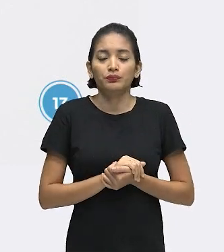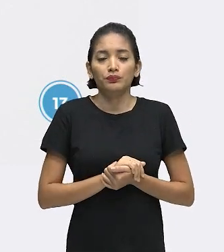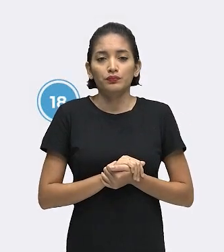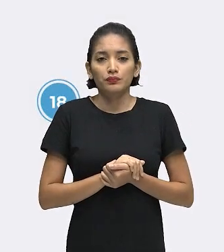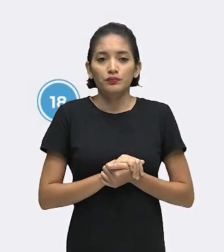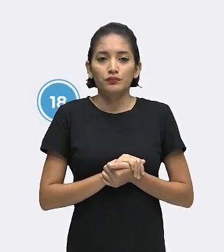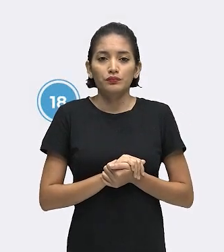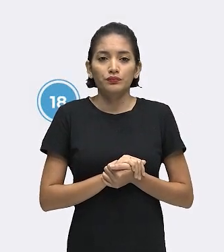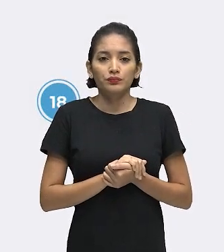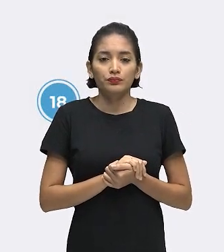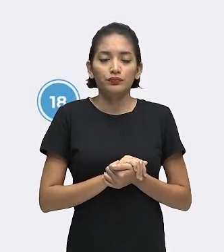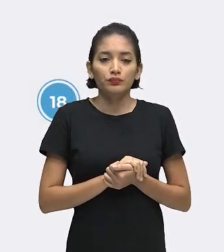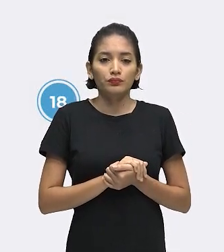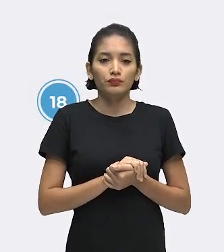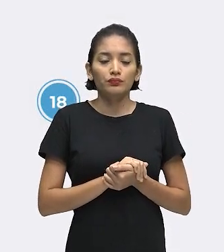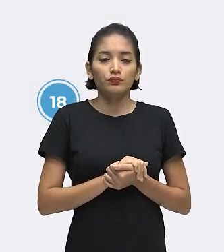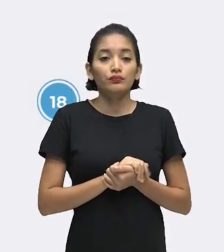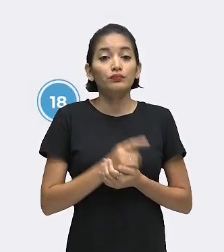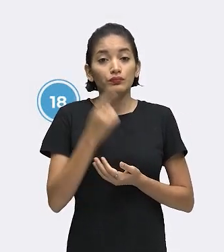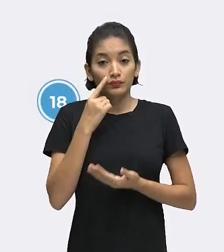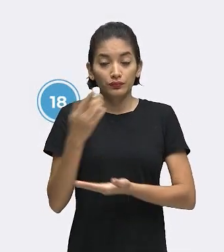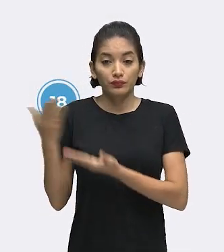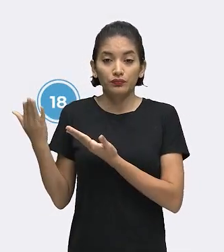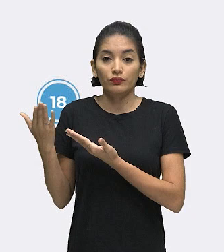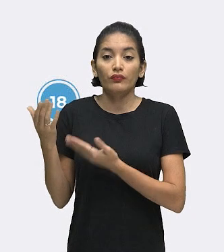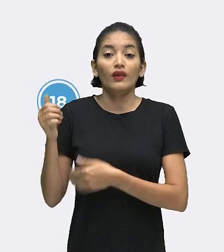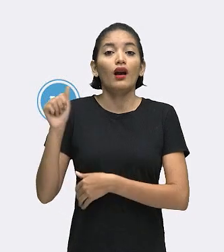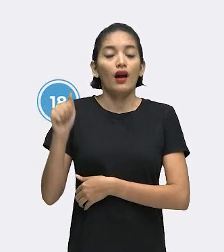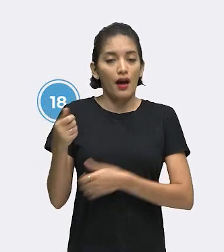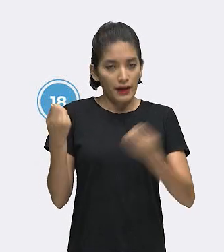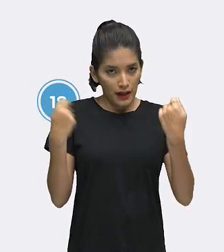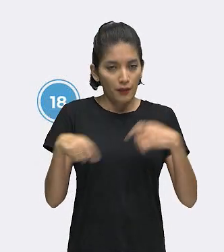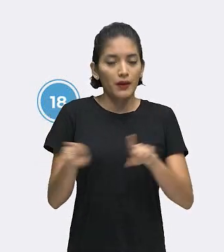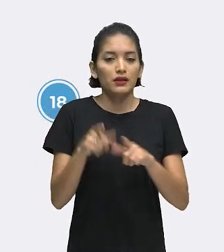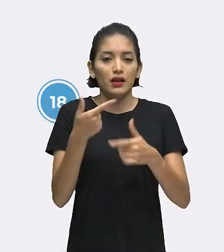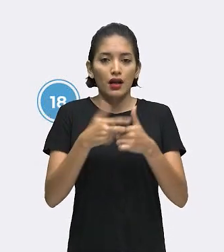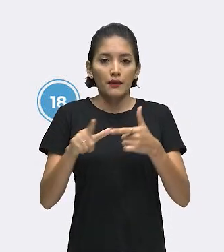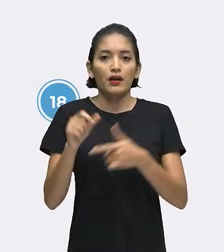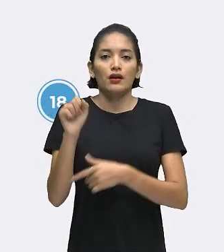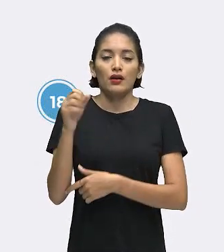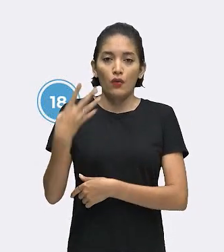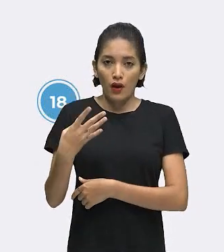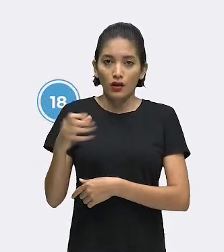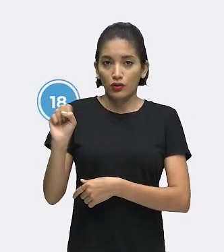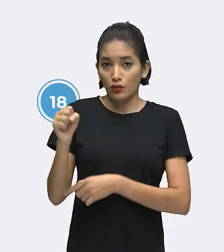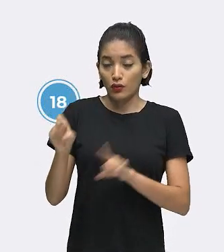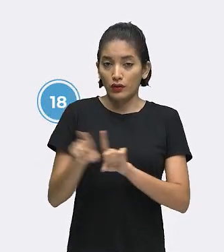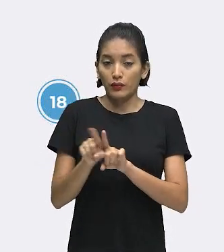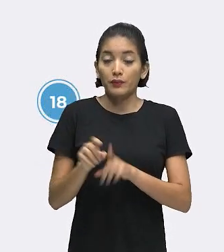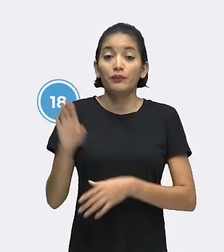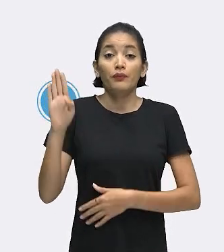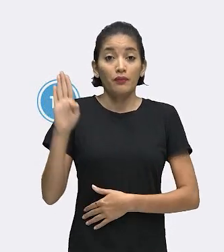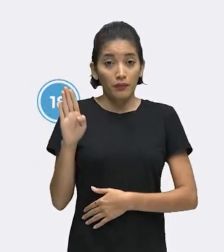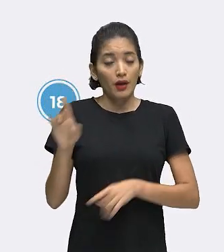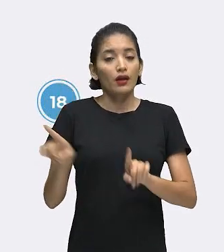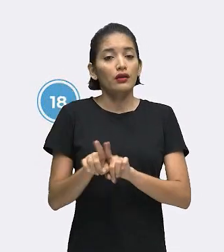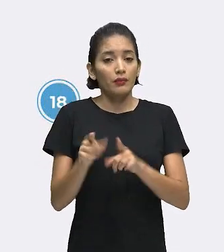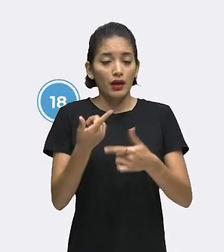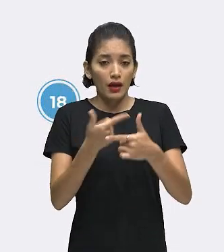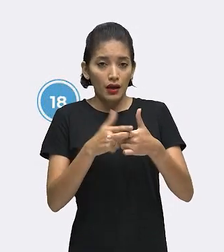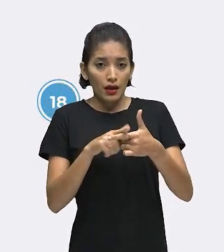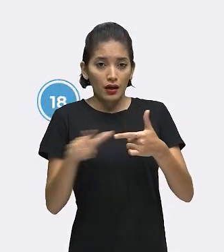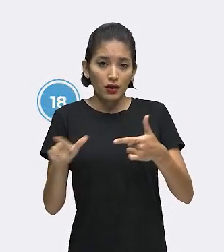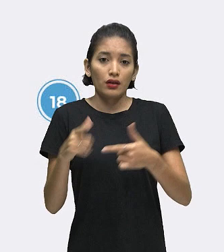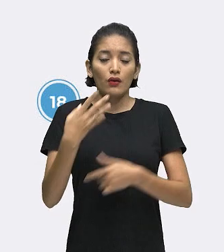comentário. Olha só, o item A é divisível por 4 e por 8, o item B também é divisível por 4 e